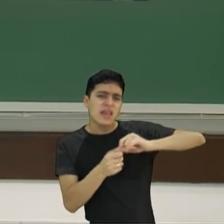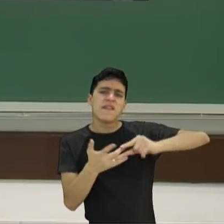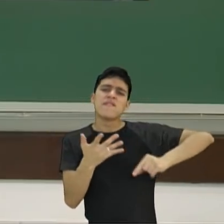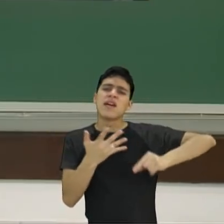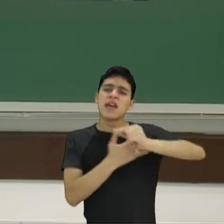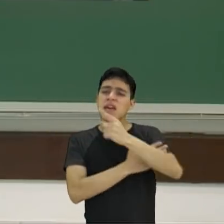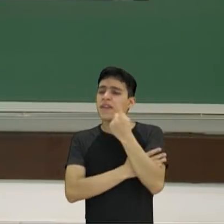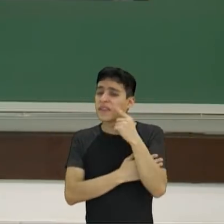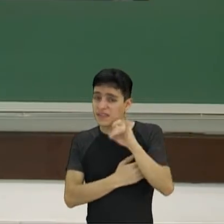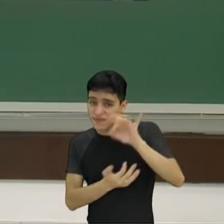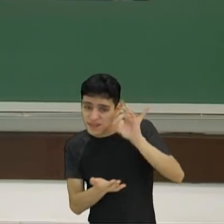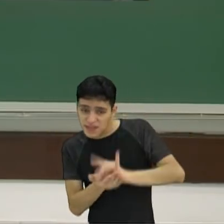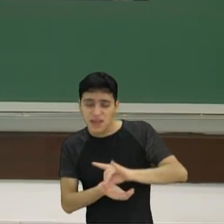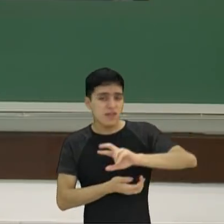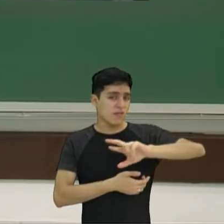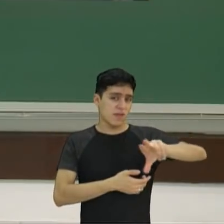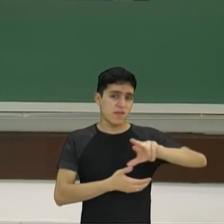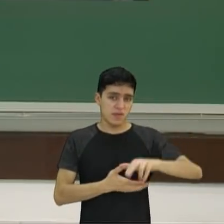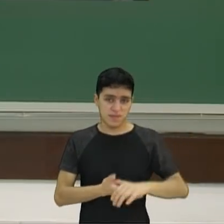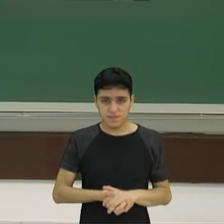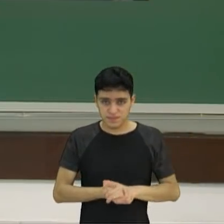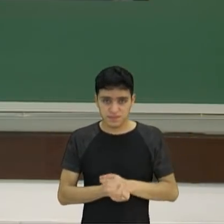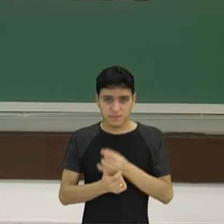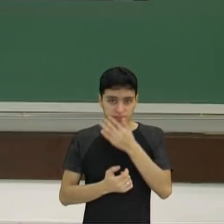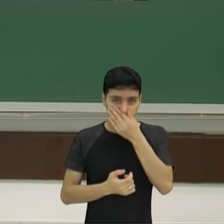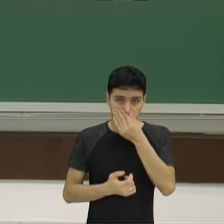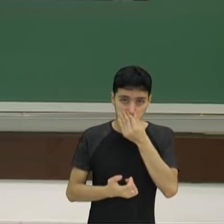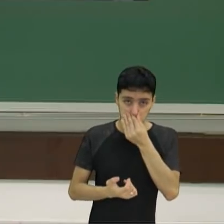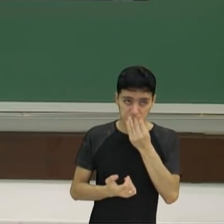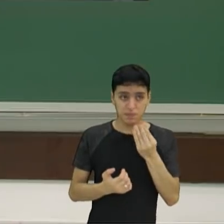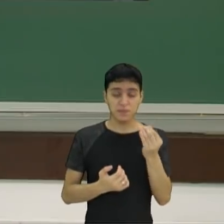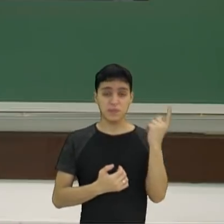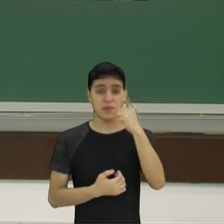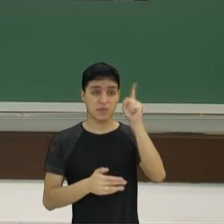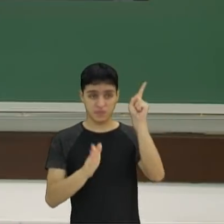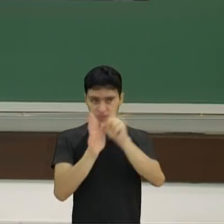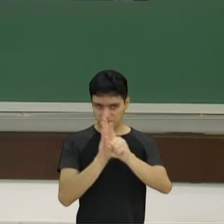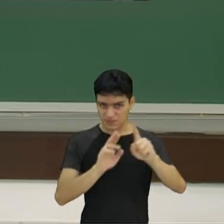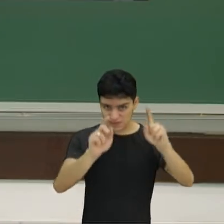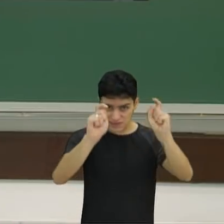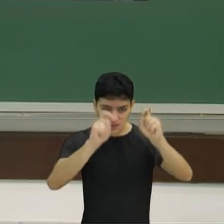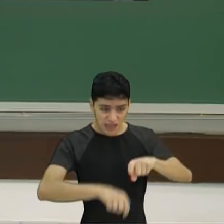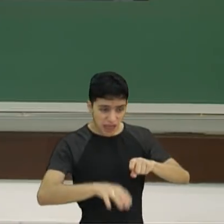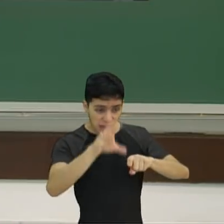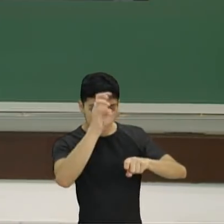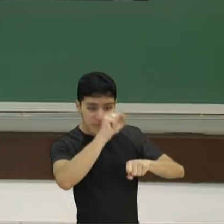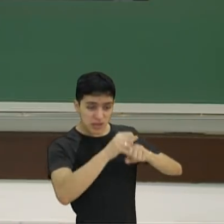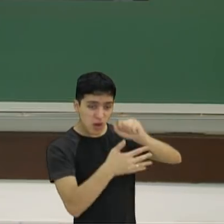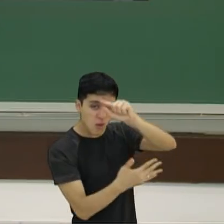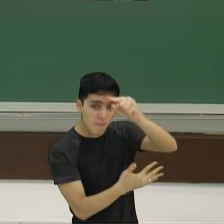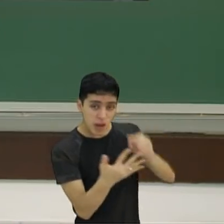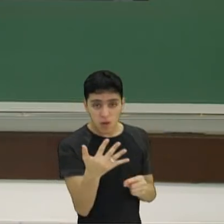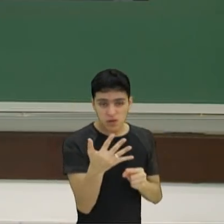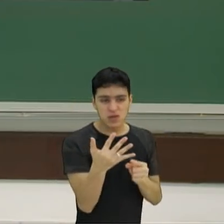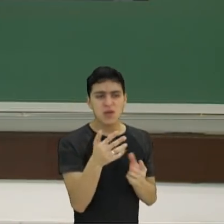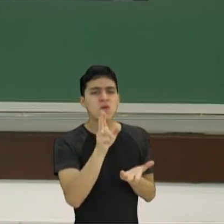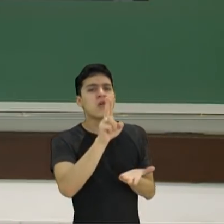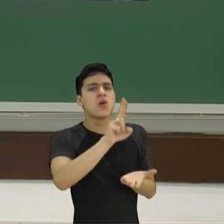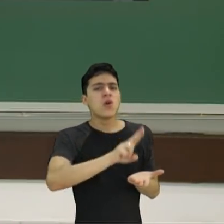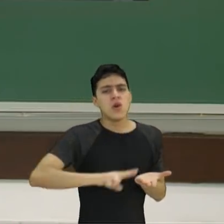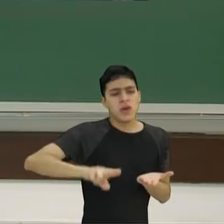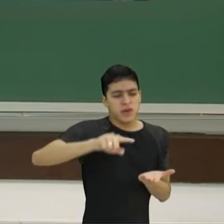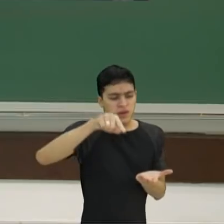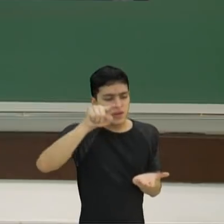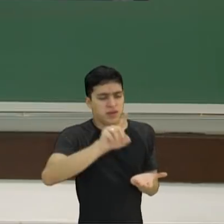é real ou não. Mas a última pergunta ali, é possível aprender alguma coisa utilizando uma